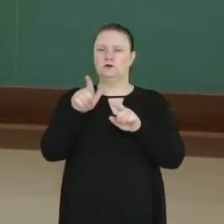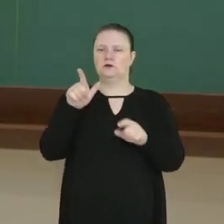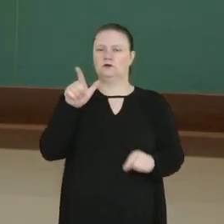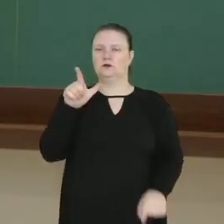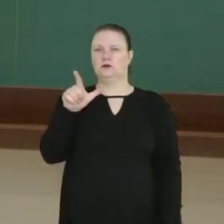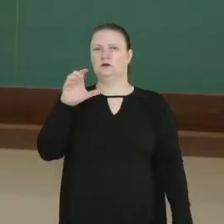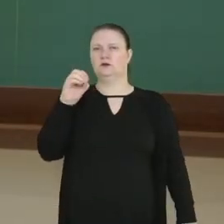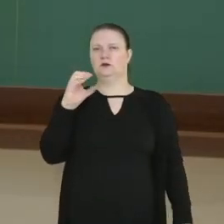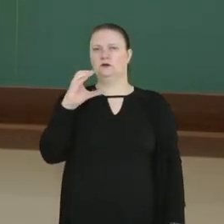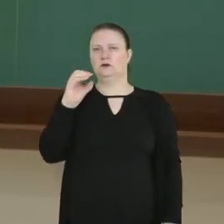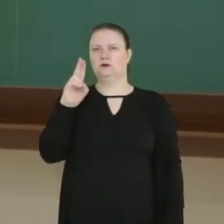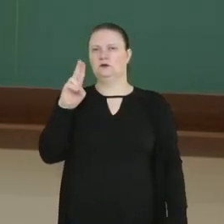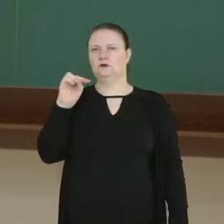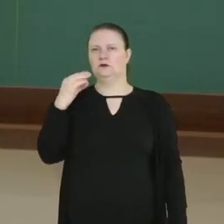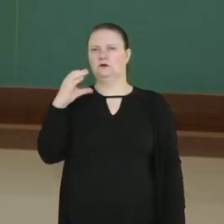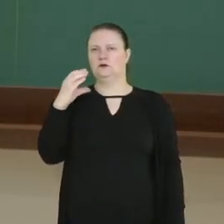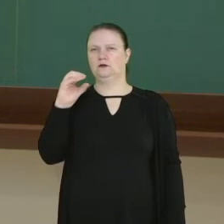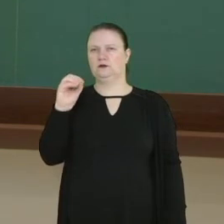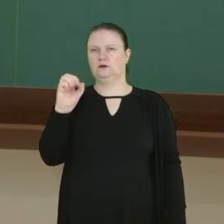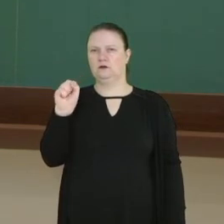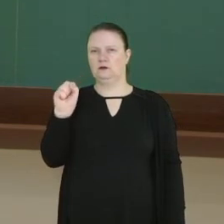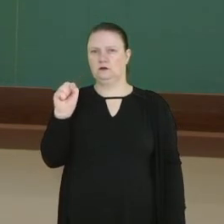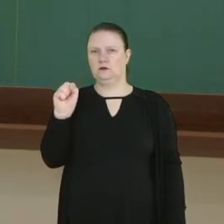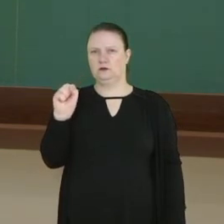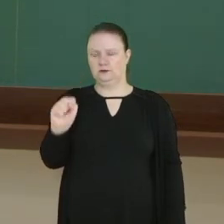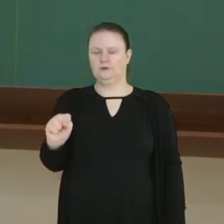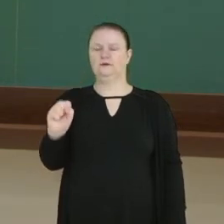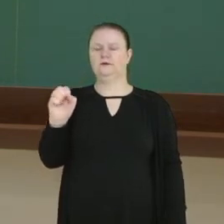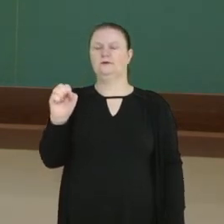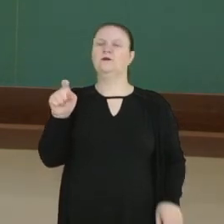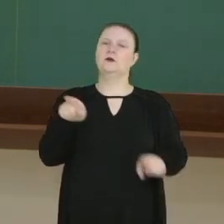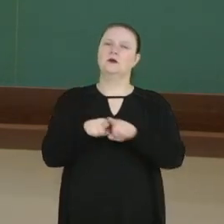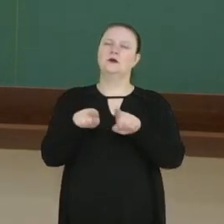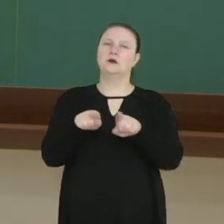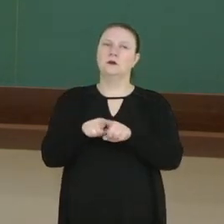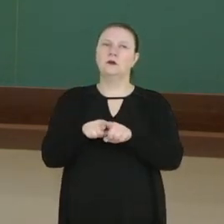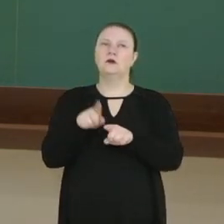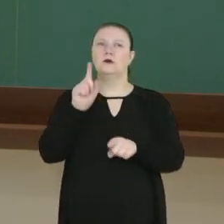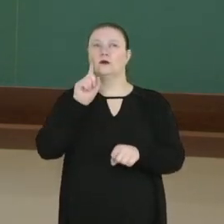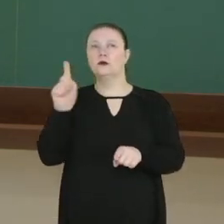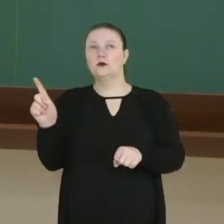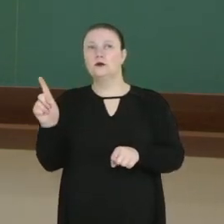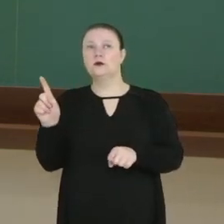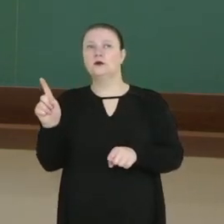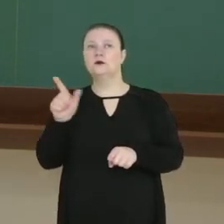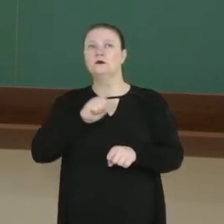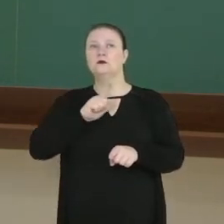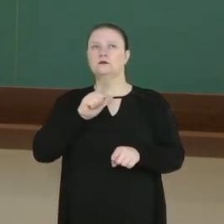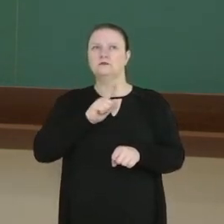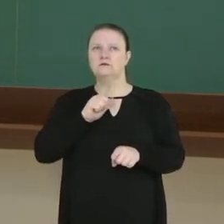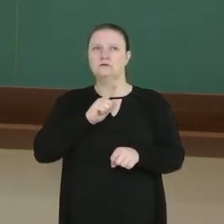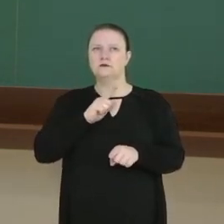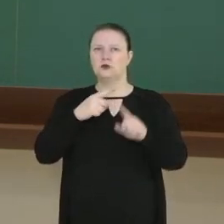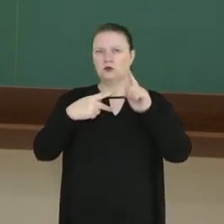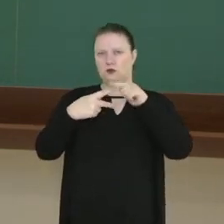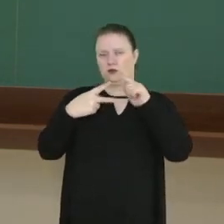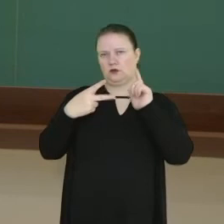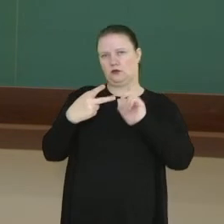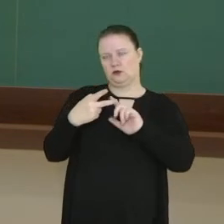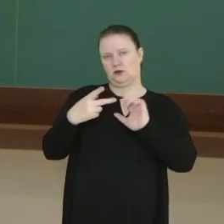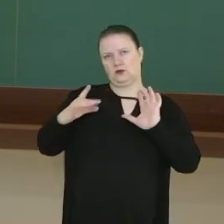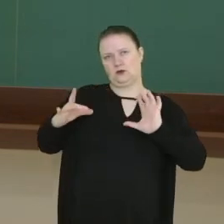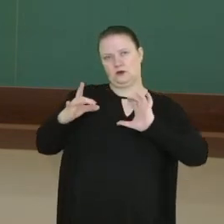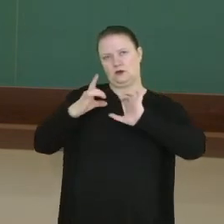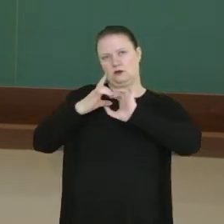Então, conjunções, quando o elemento é único, e locuções conjuntivas é quando eu tenho duas conjunções,